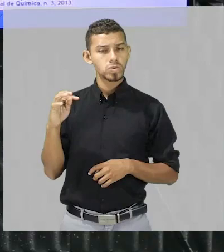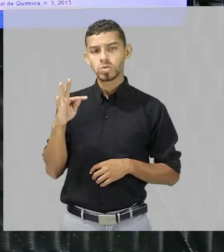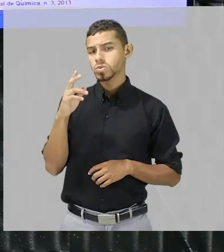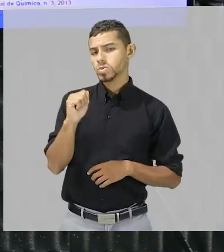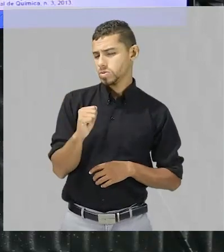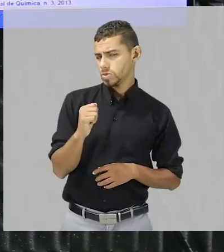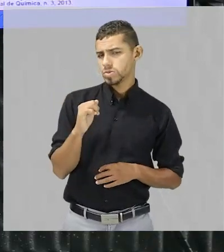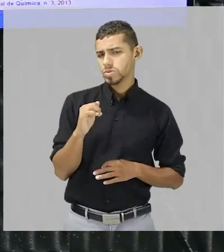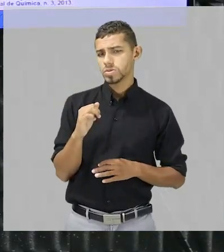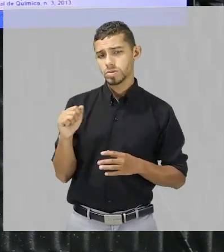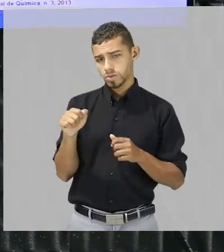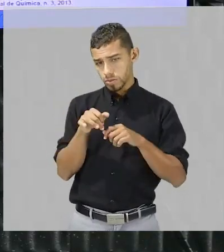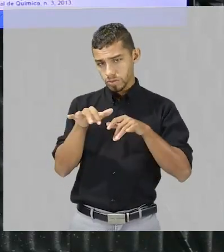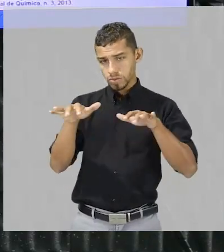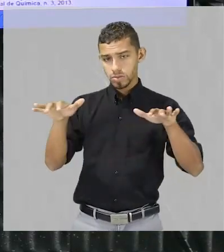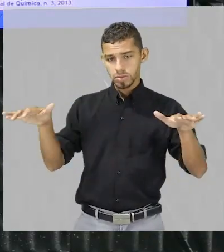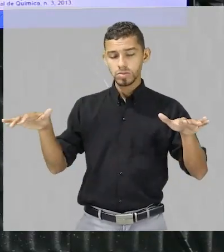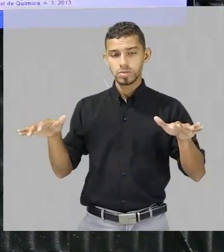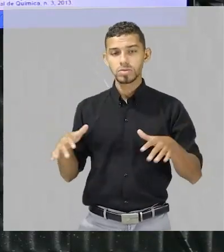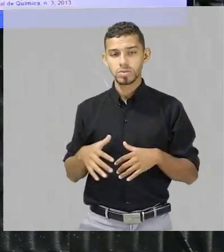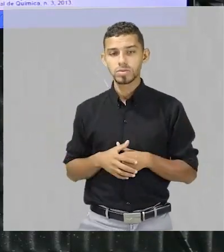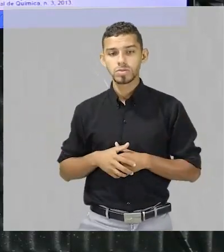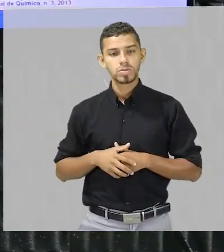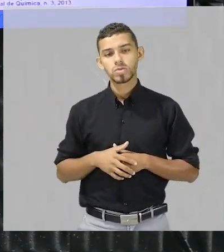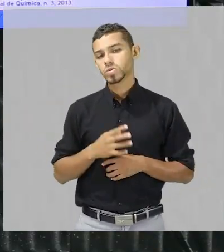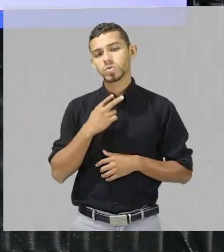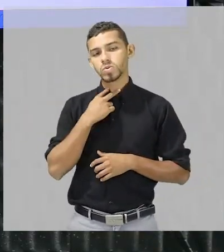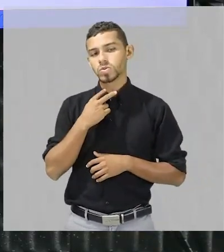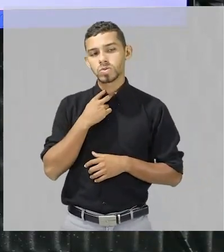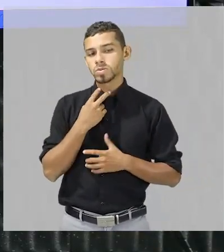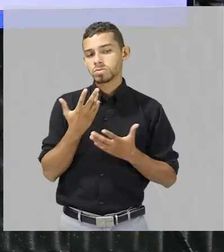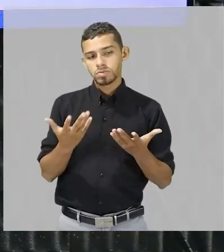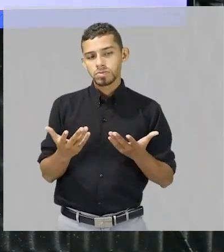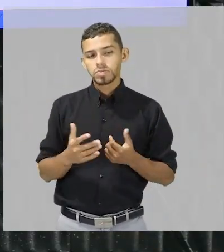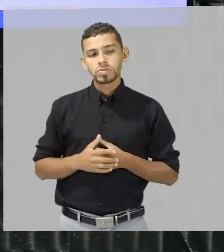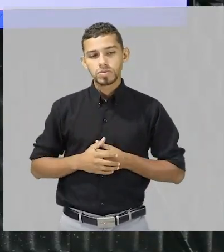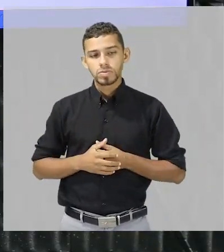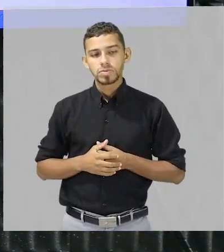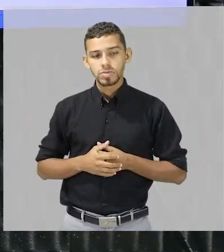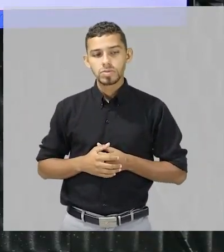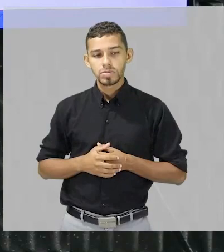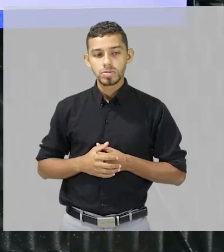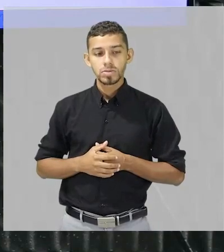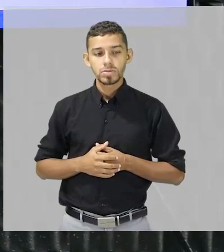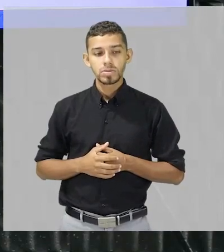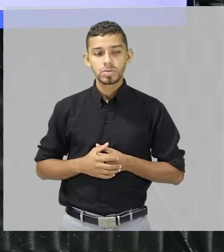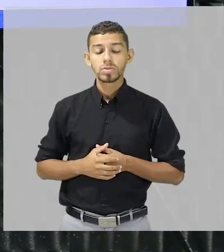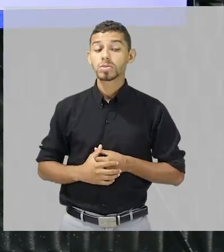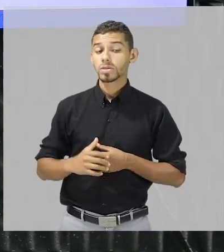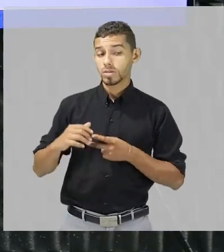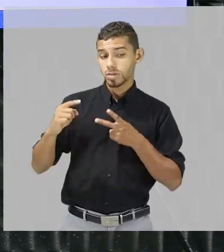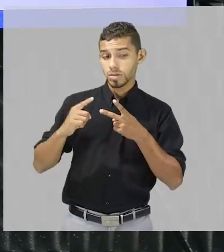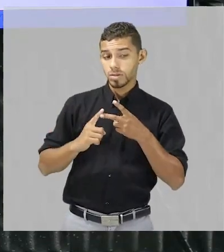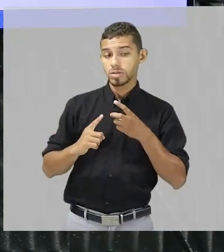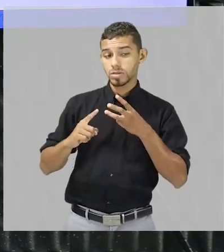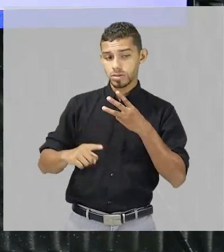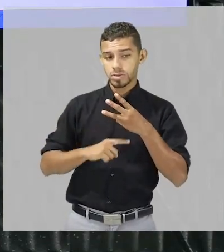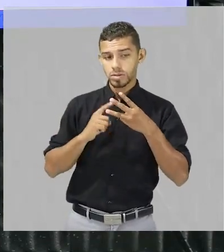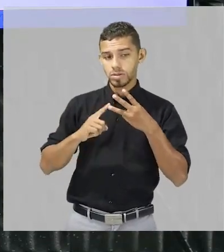as estruturas são amplamente ramificadas, então não pode ser essa alternativa. Átomos de